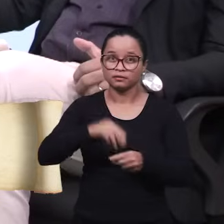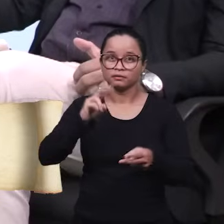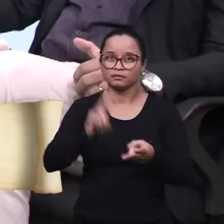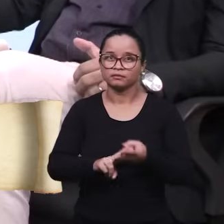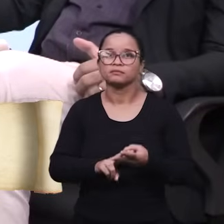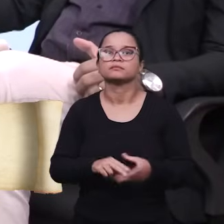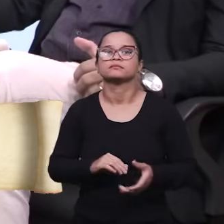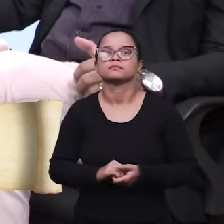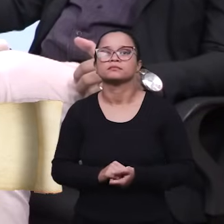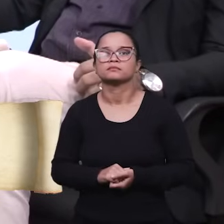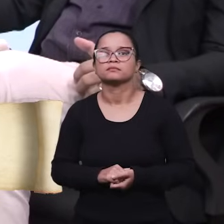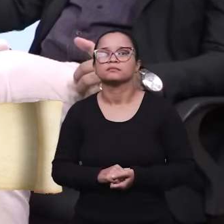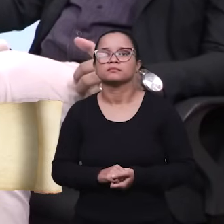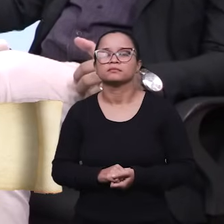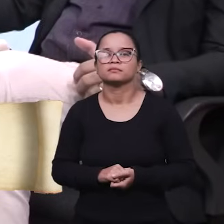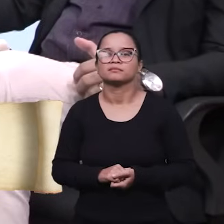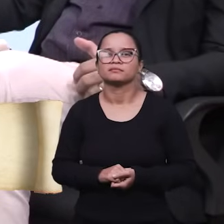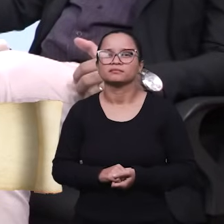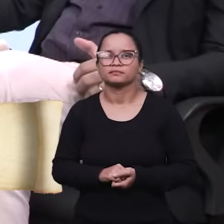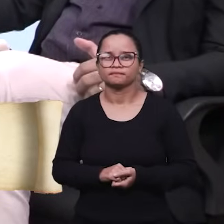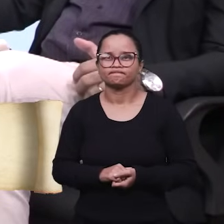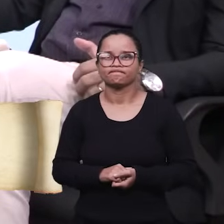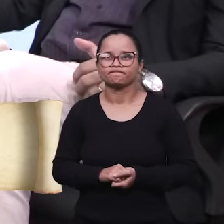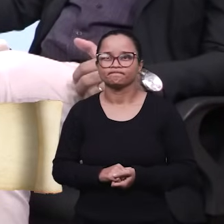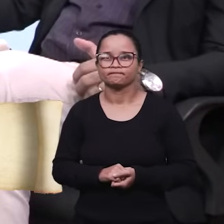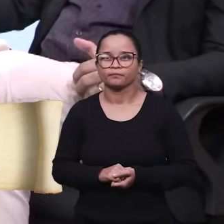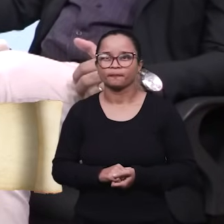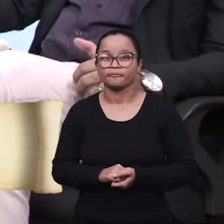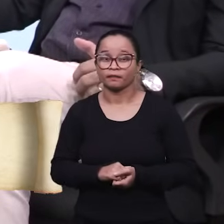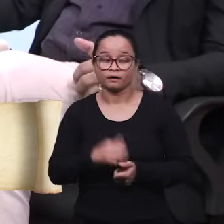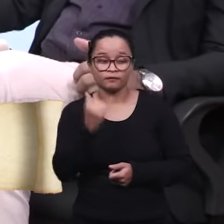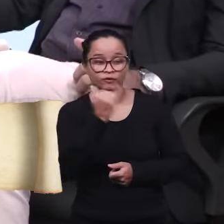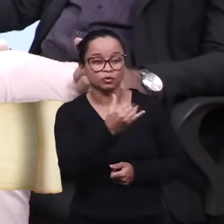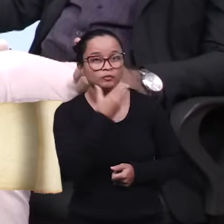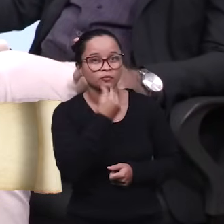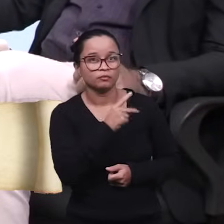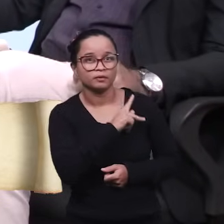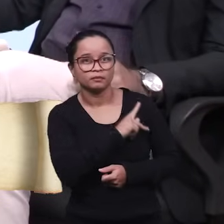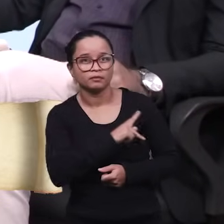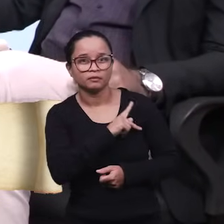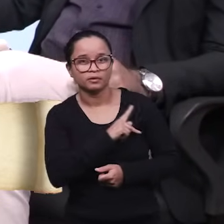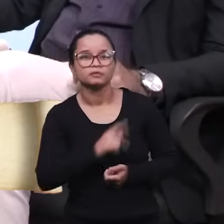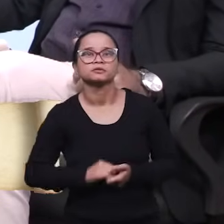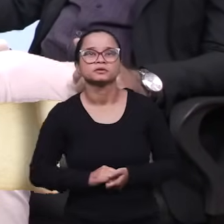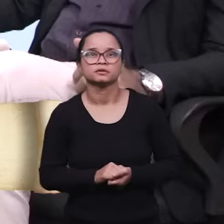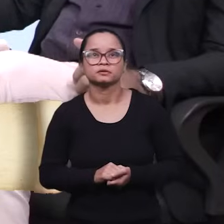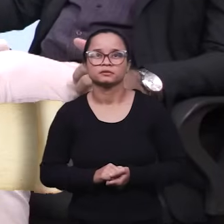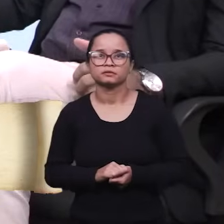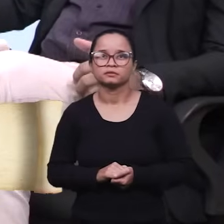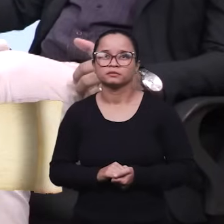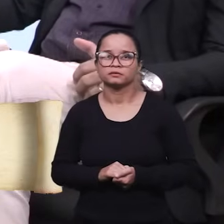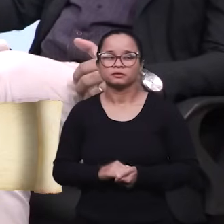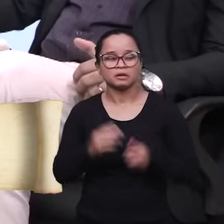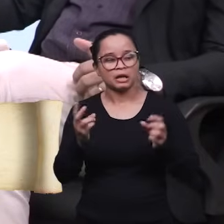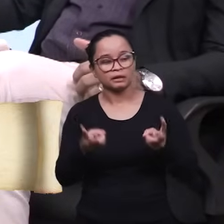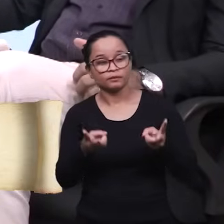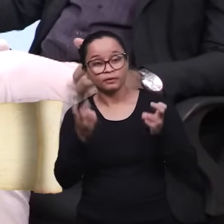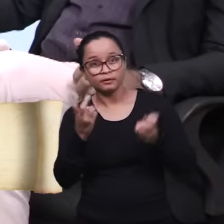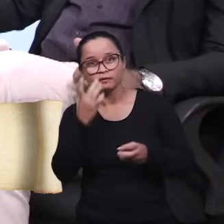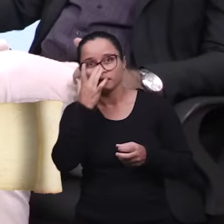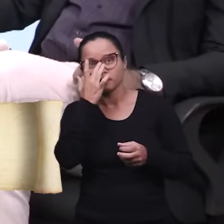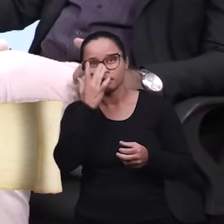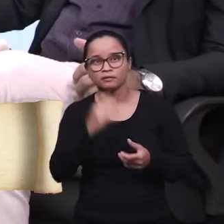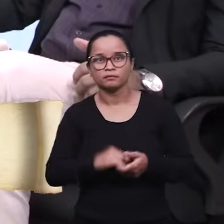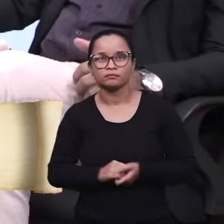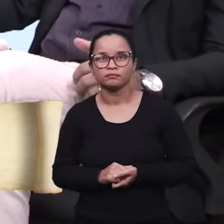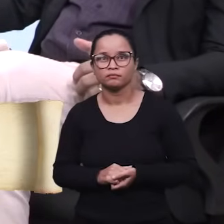e a palavra dele para Paulo, não percebi que ele